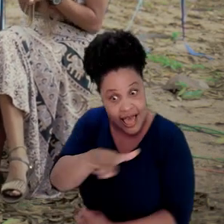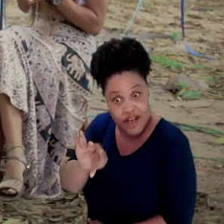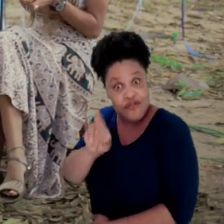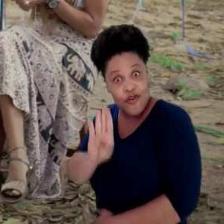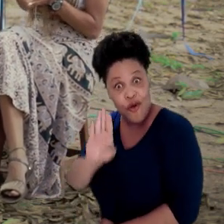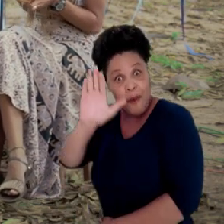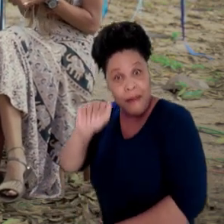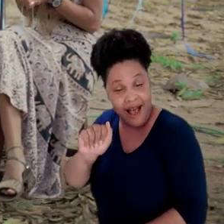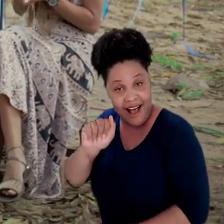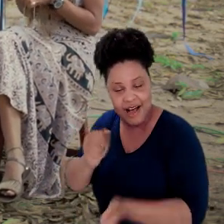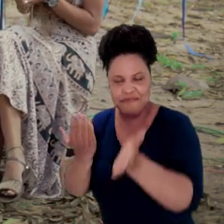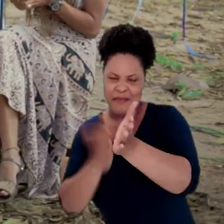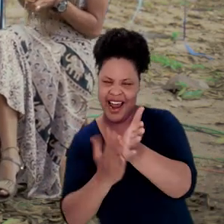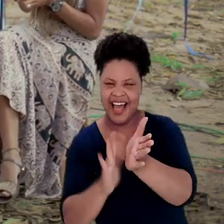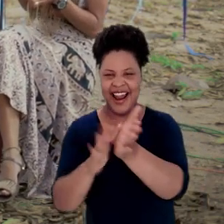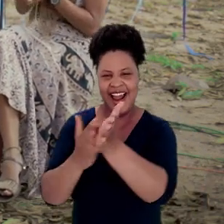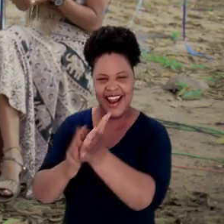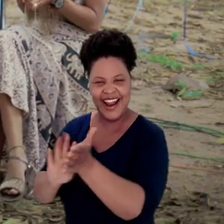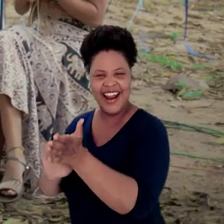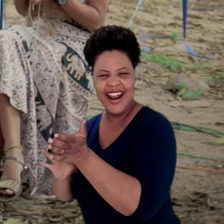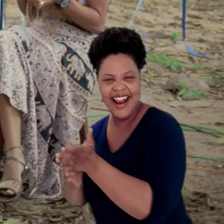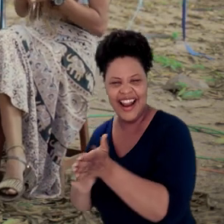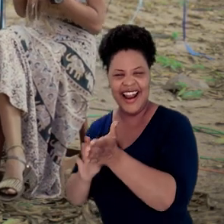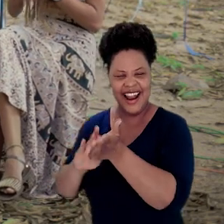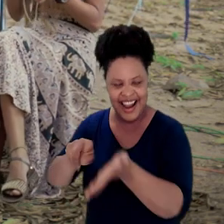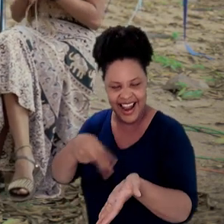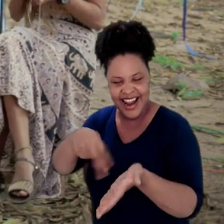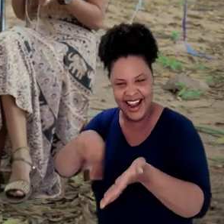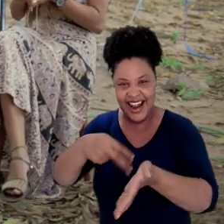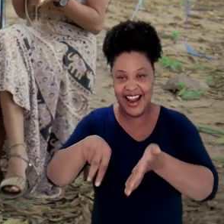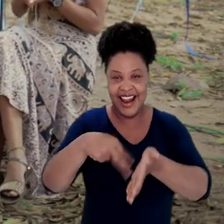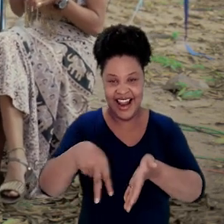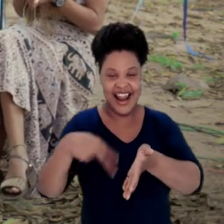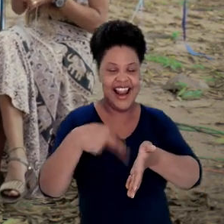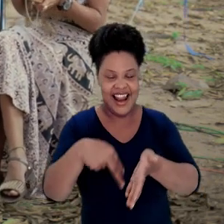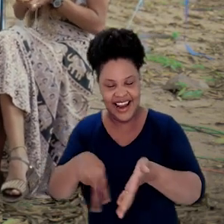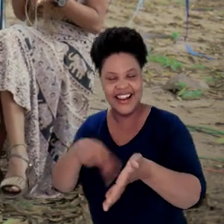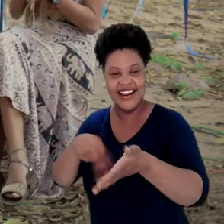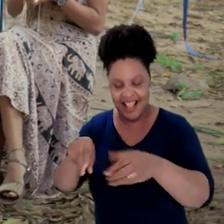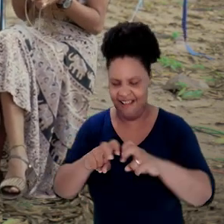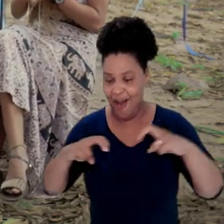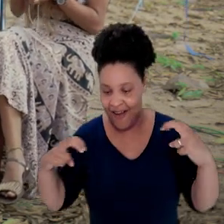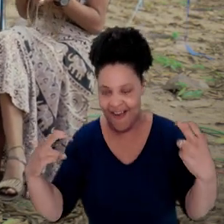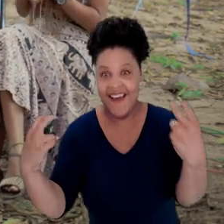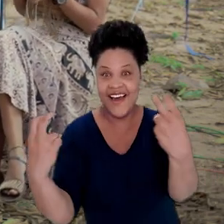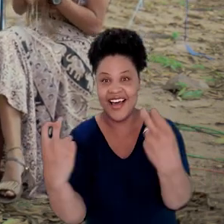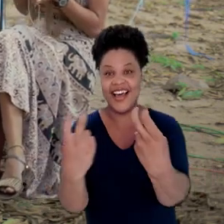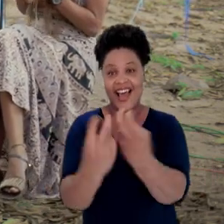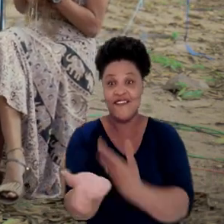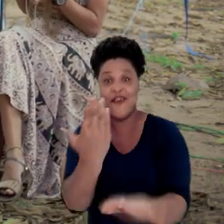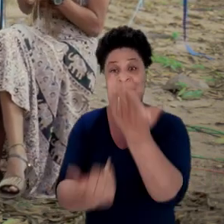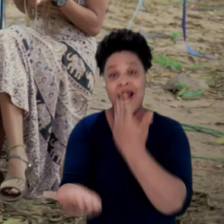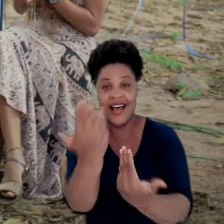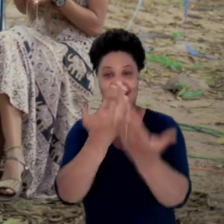bate pandeiro, menino fubá, raspa chinela com Madre Teresa, Dona Camosa, balança o gansá. Tia